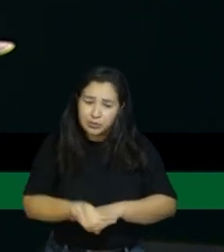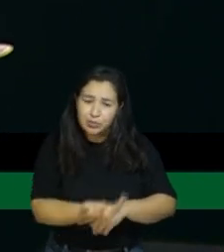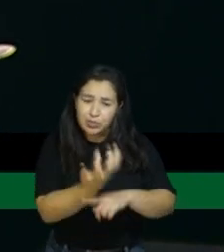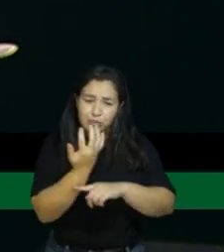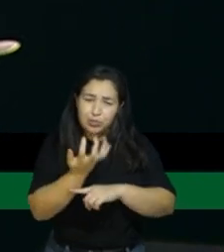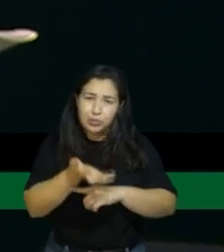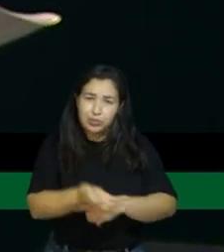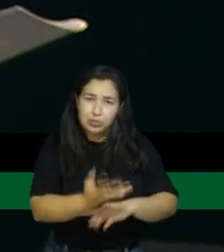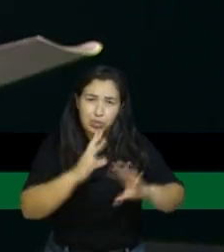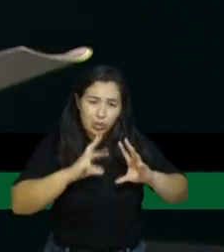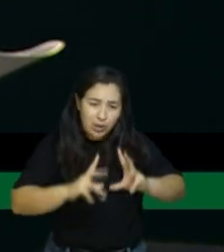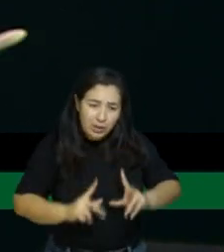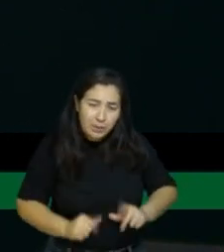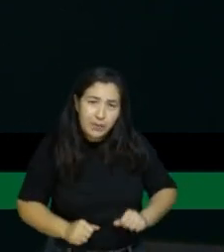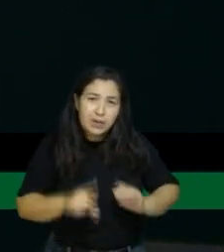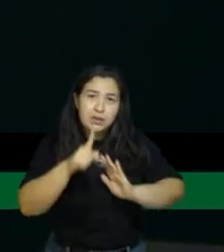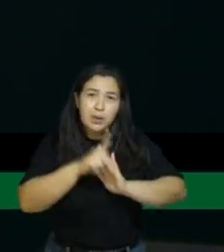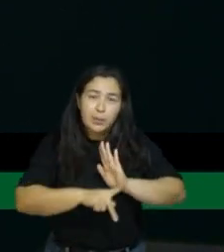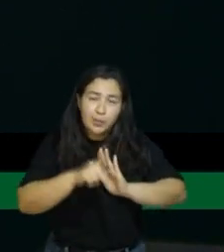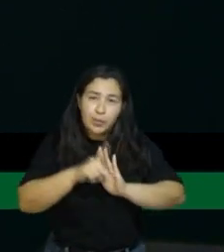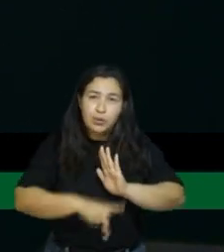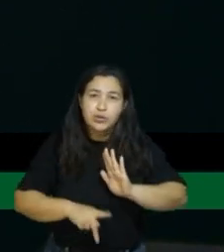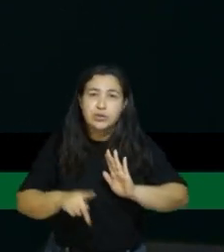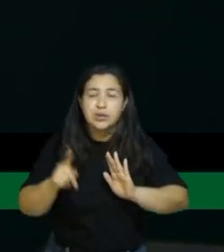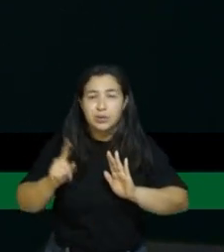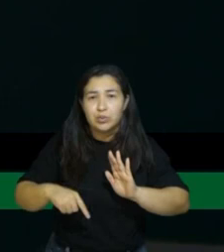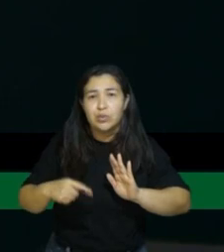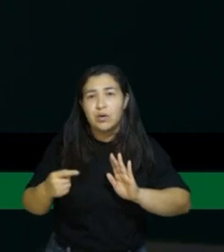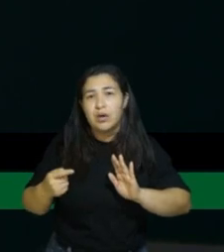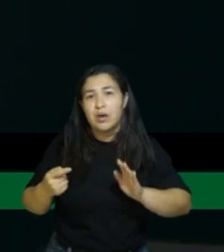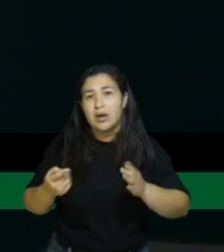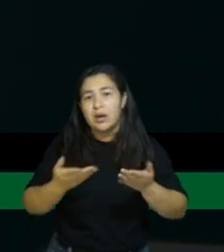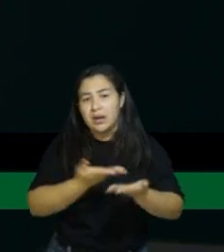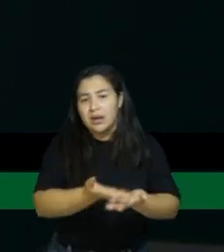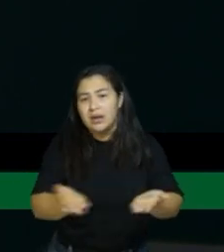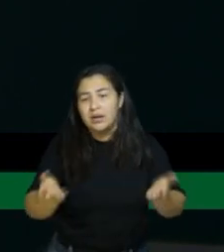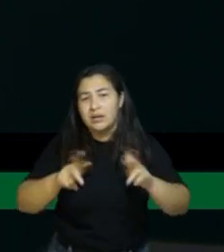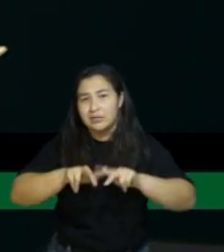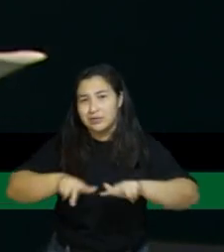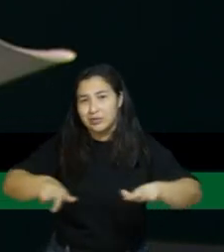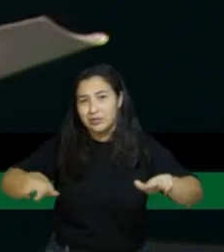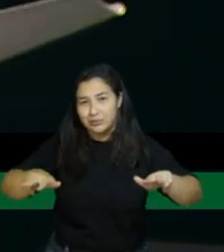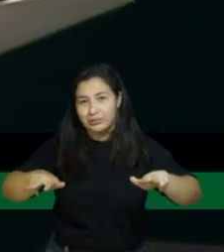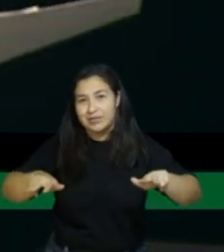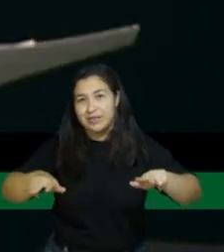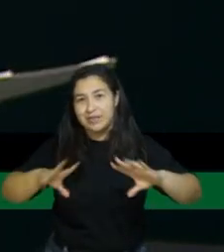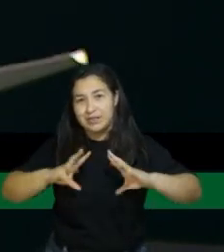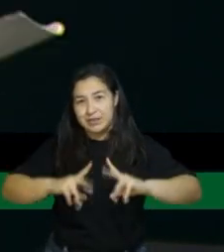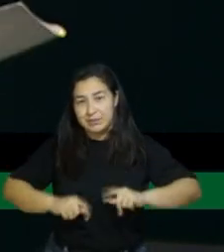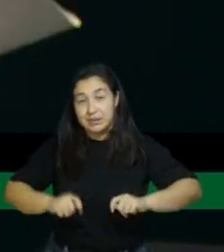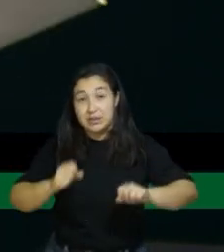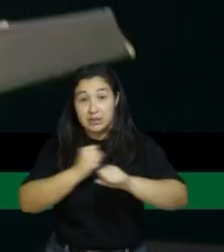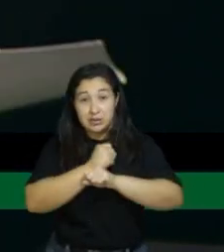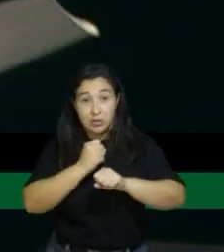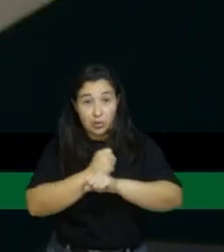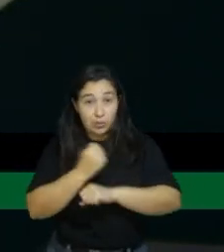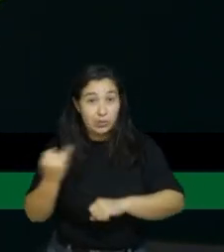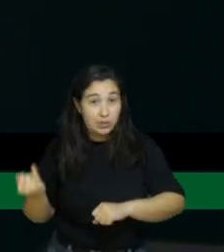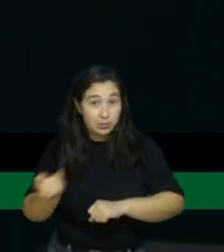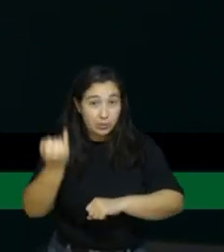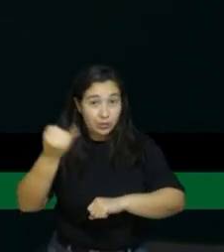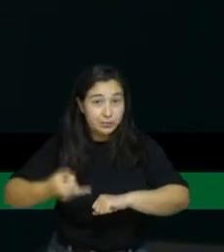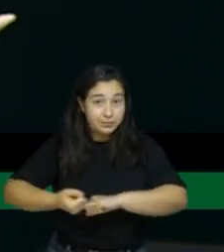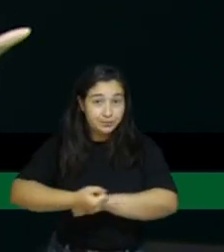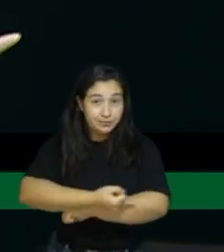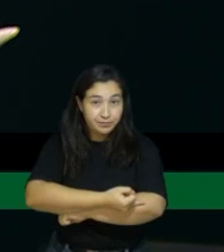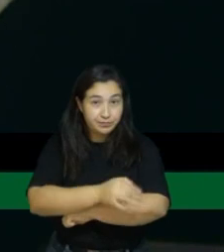desse ess projeto jaica desse projeto de desassoreamento dos rios do Rio itaj içu de obras importantes de infraestrutura pra